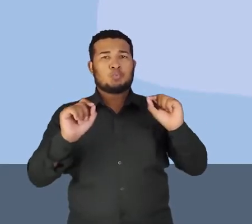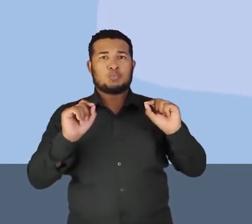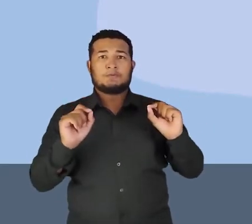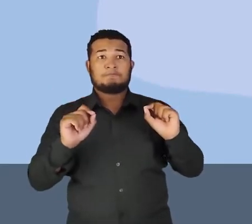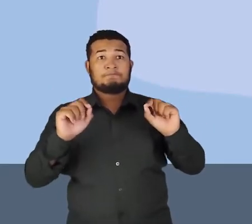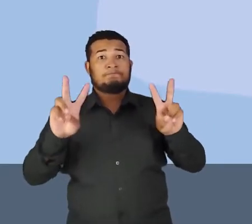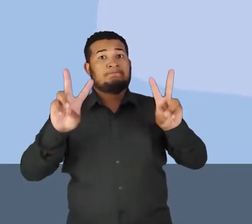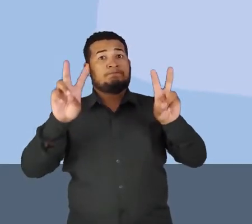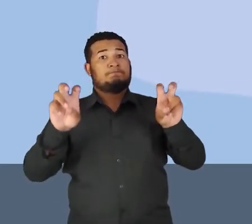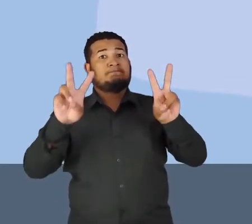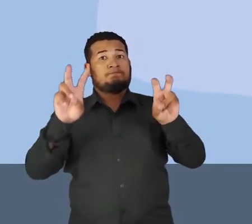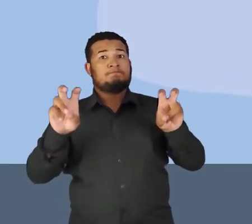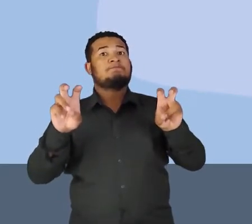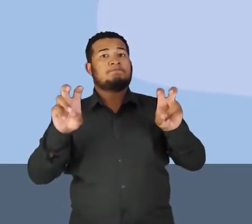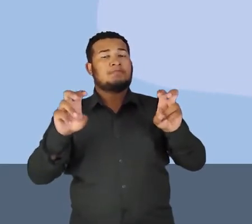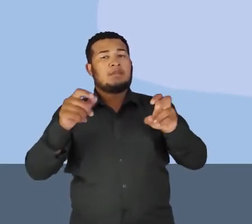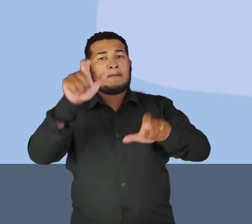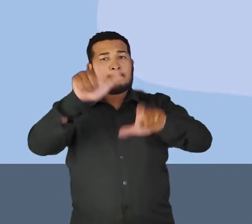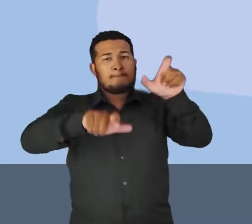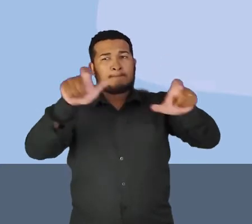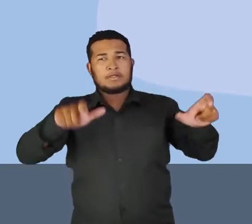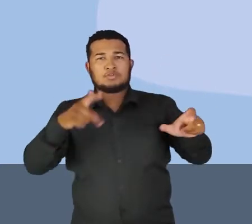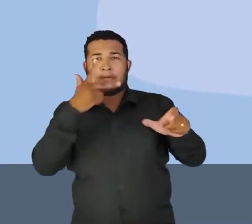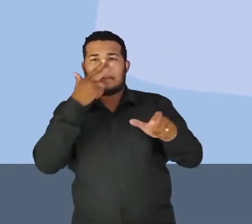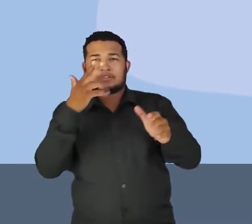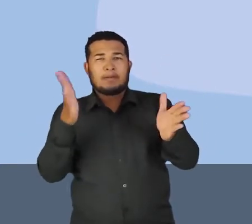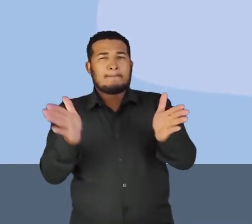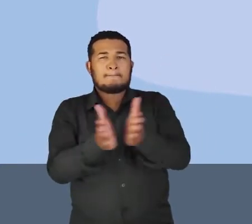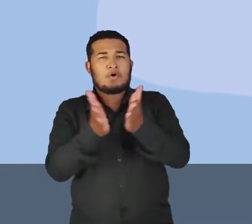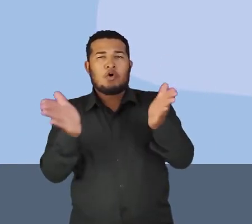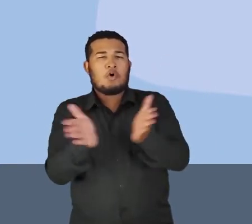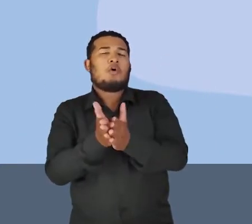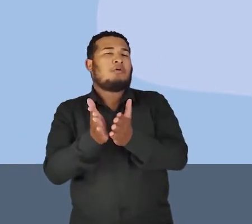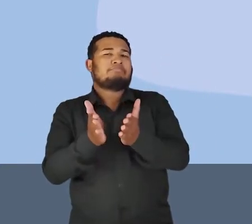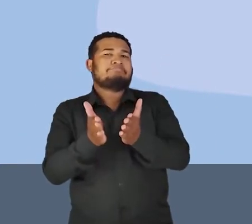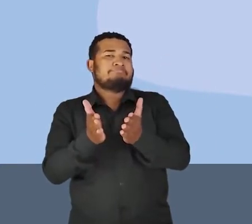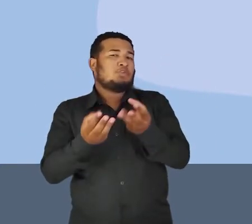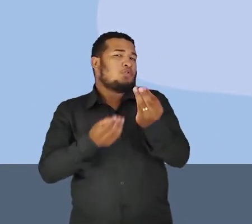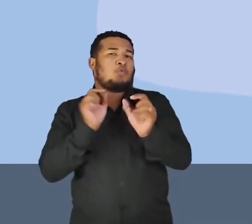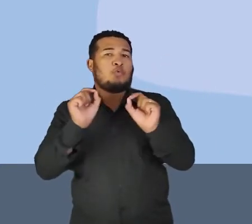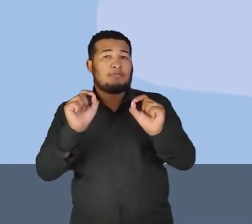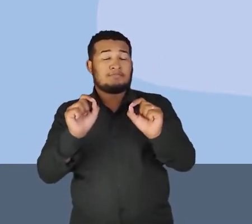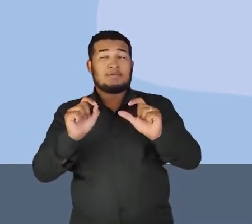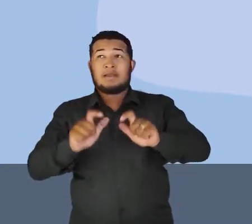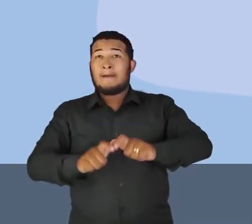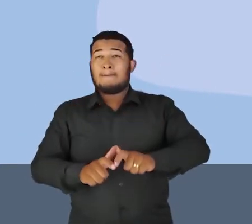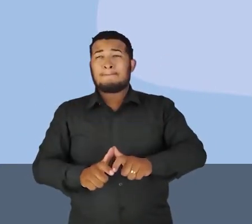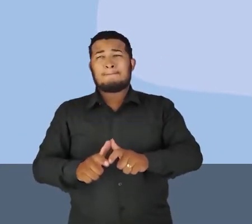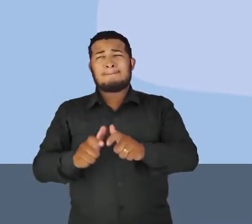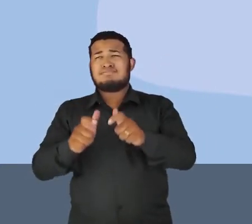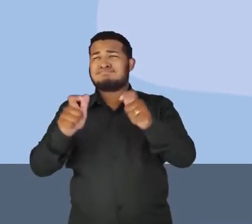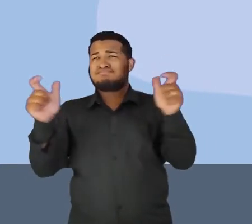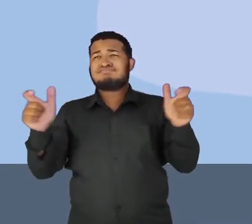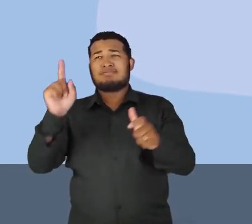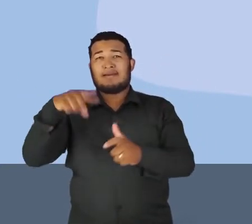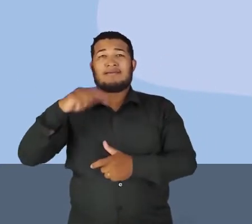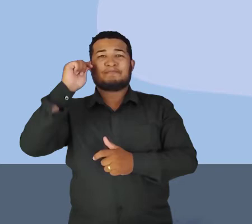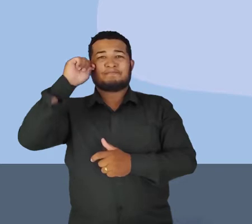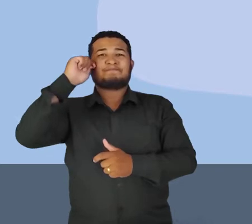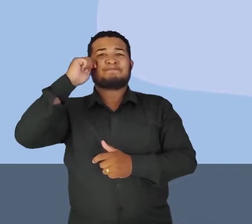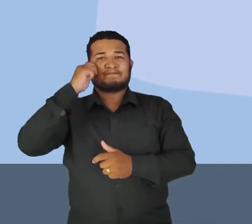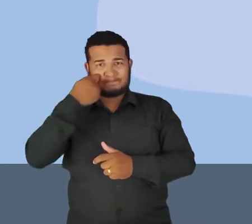em relação a pessoas abaixo da linha da pobreza. Grande maioria das pessoas são pretas e pardas.